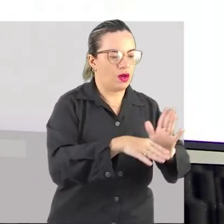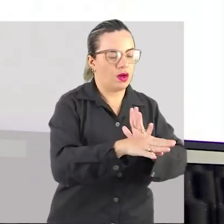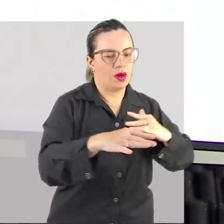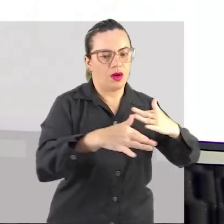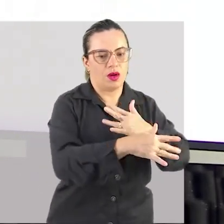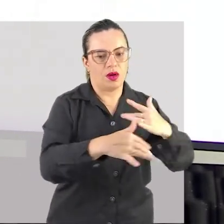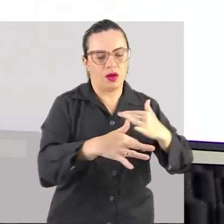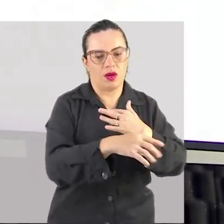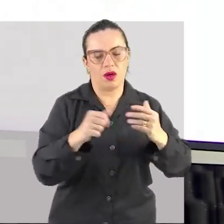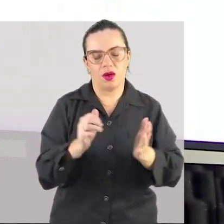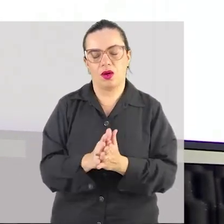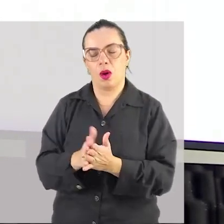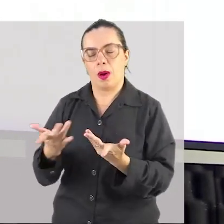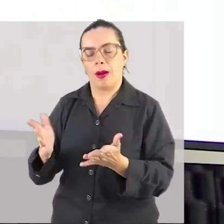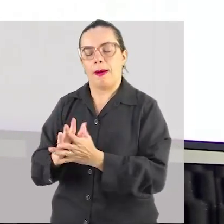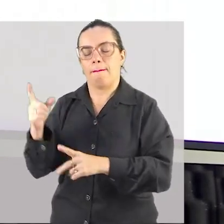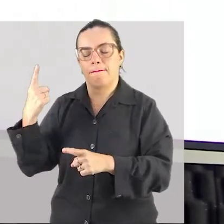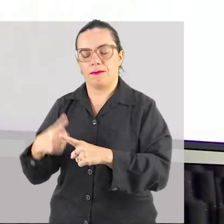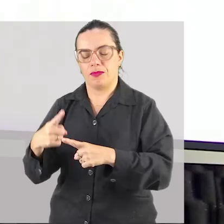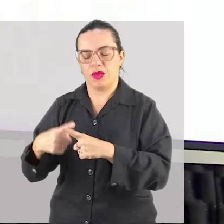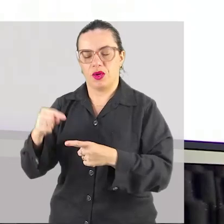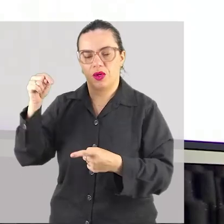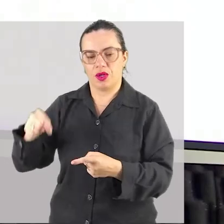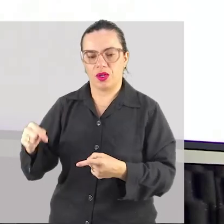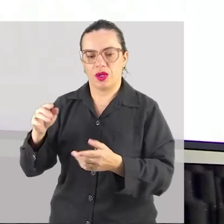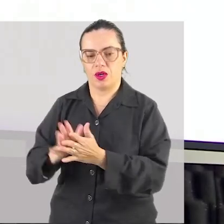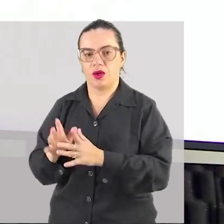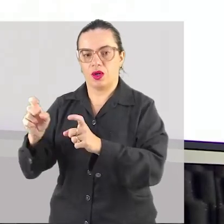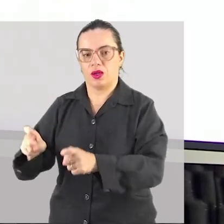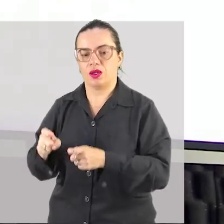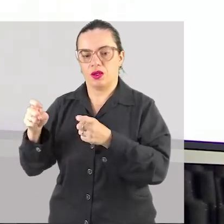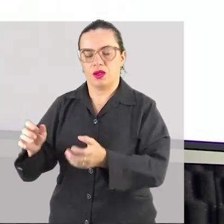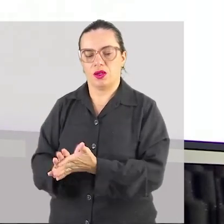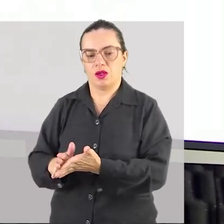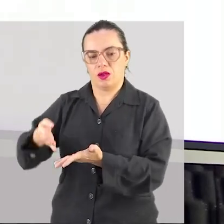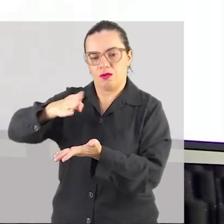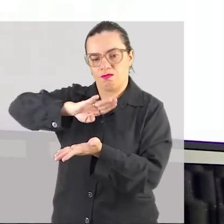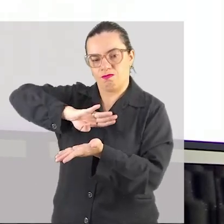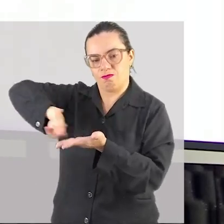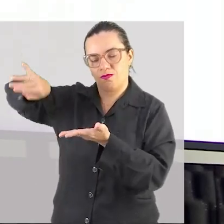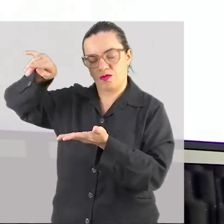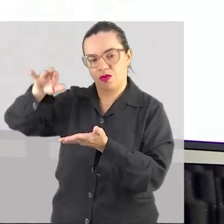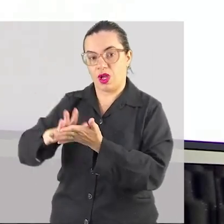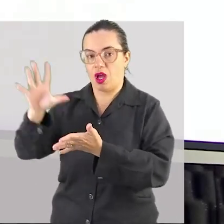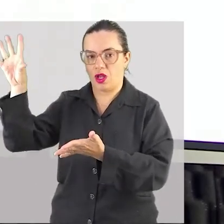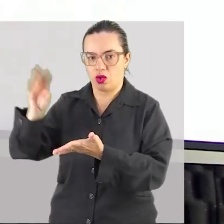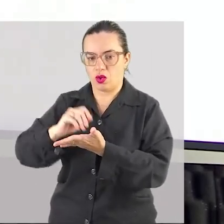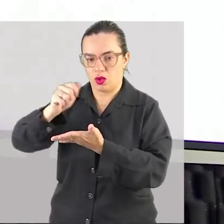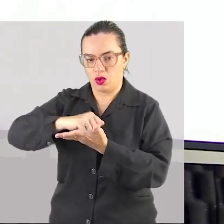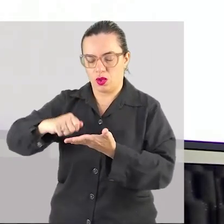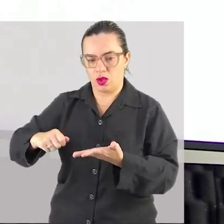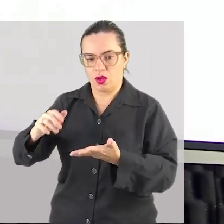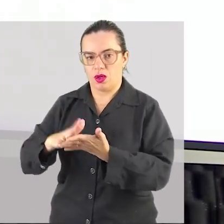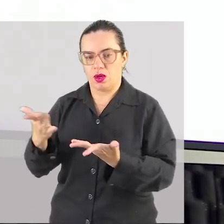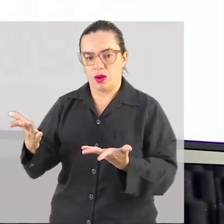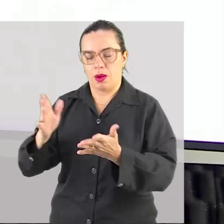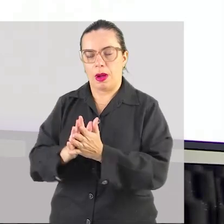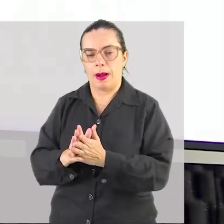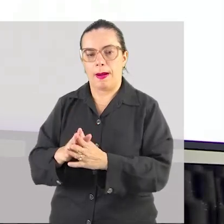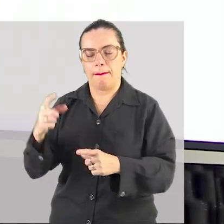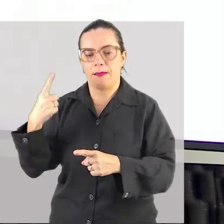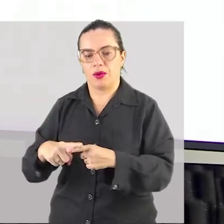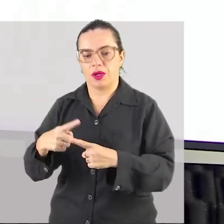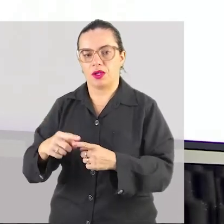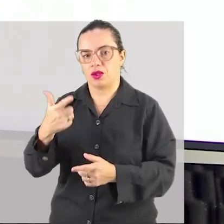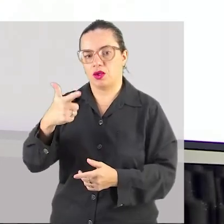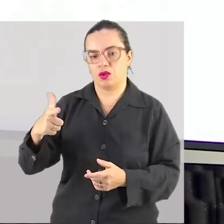primeiro porque o campo tá expulsando no caso do Brasil anota isso aí hein o campo tá expulsando primeiro porque não tem acesso à terra não existe